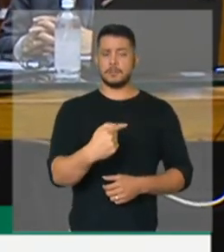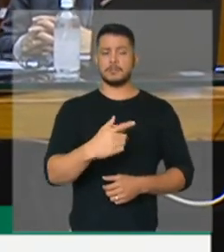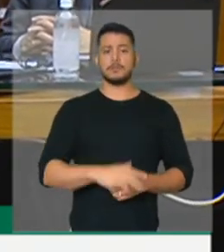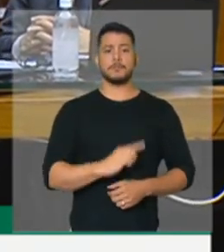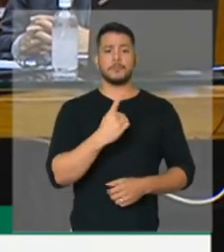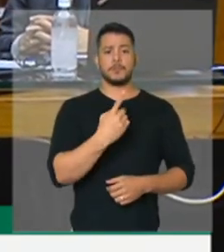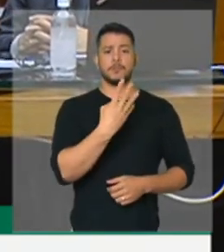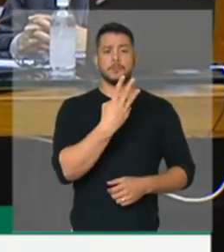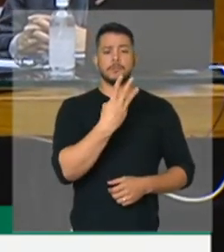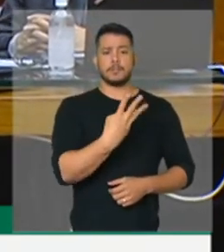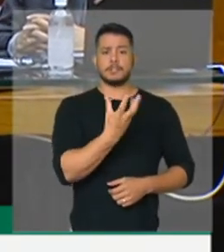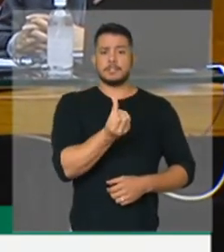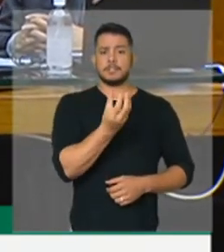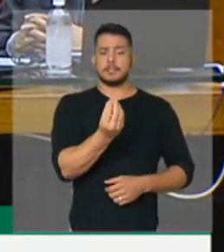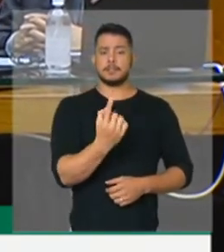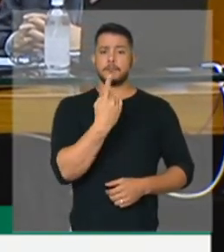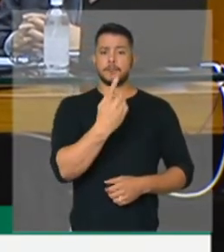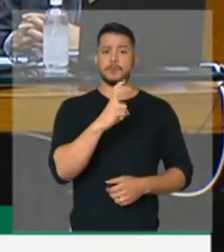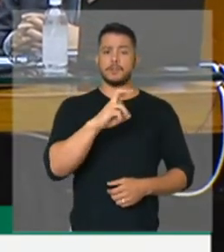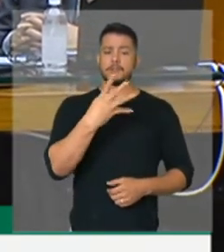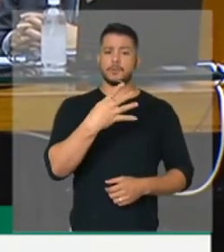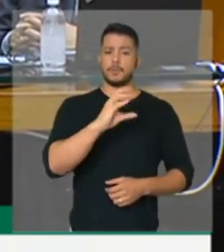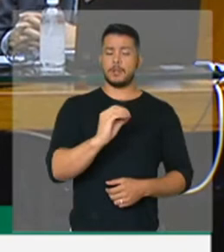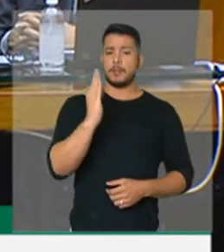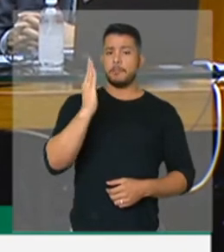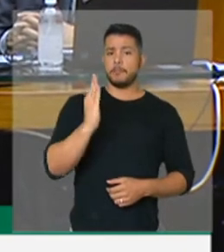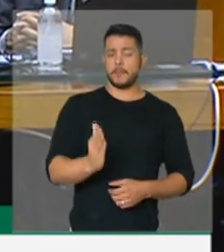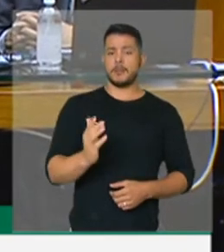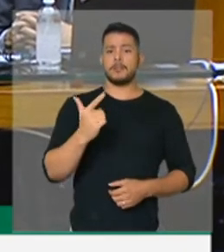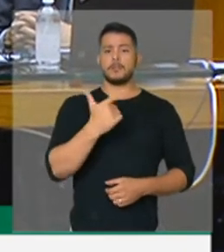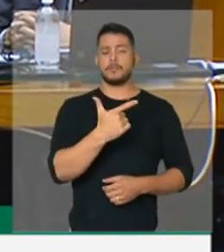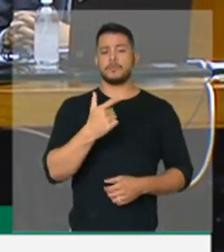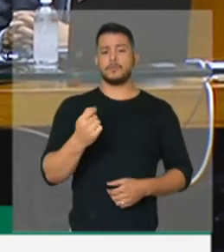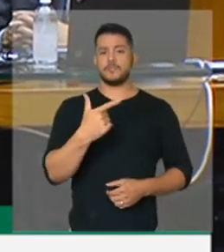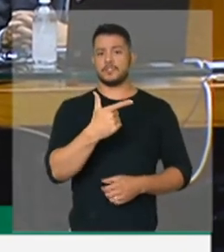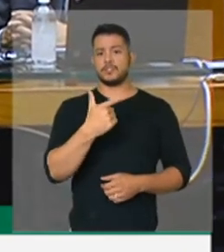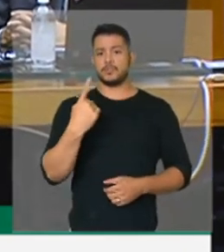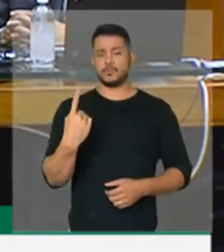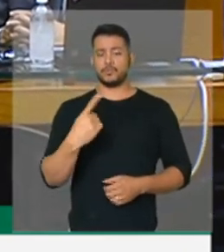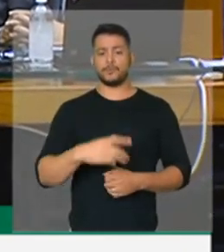1360, 1540 e 1613 de 2021,